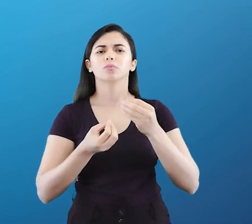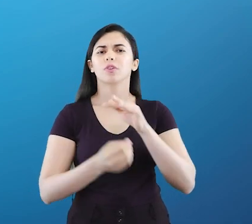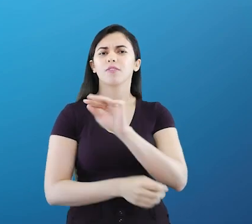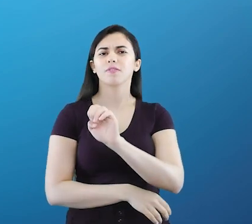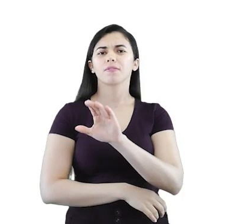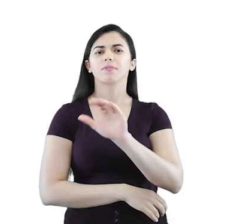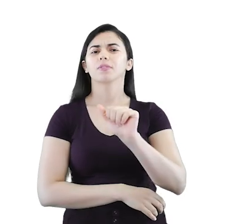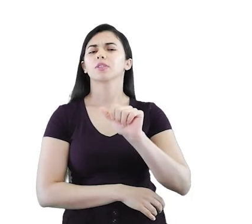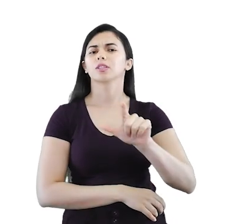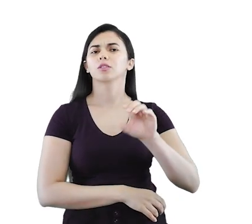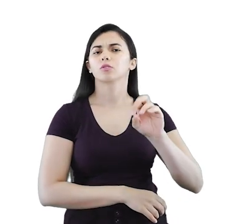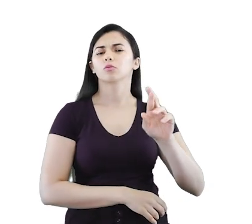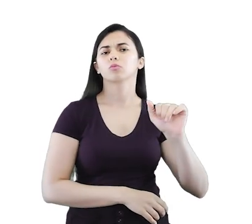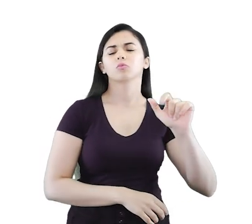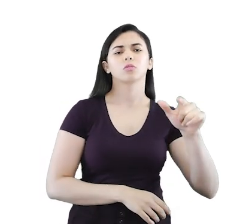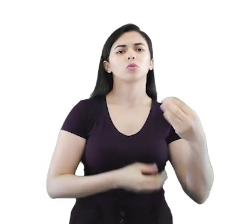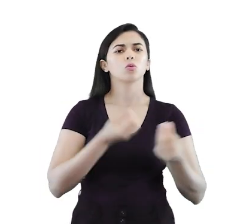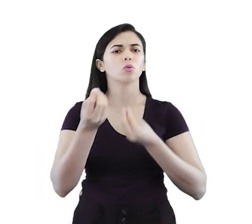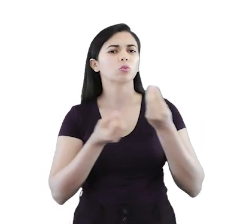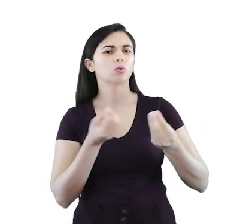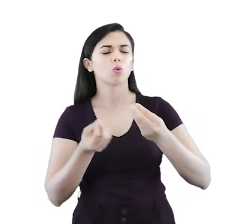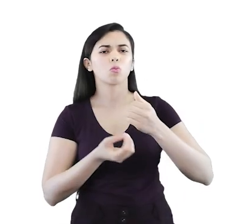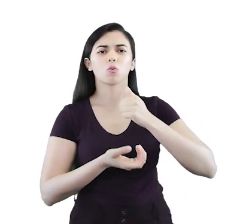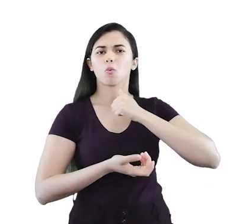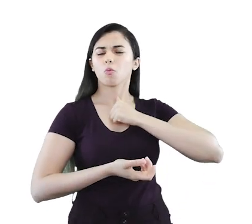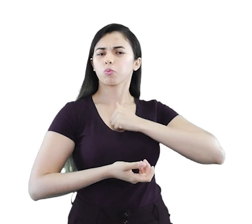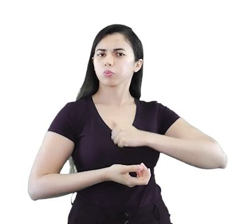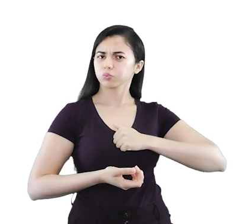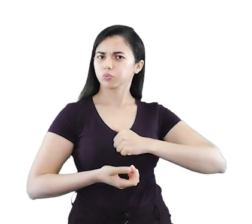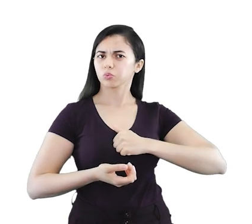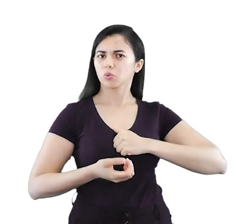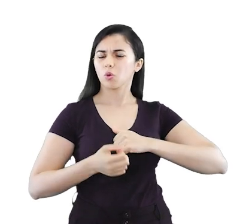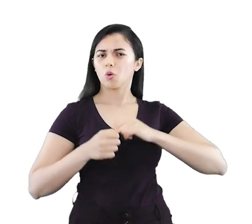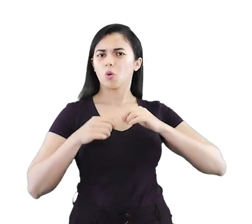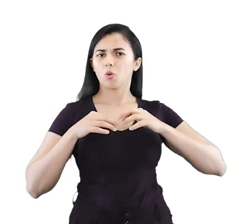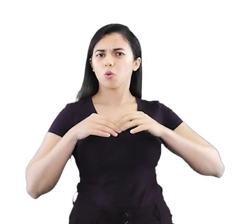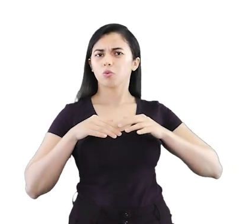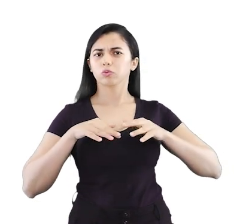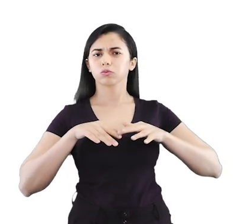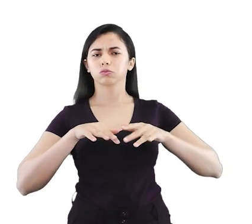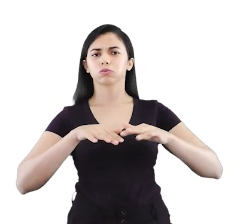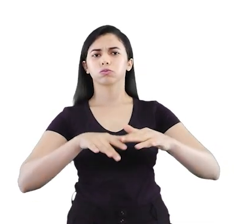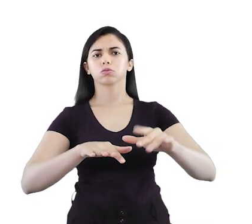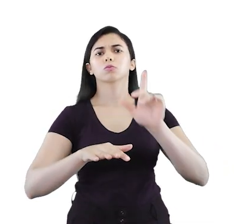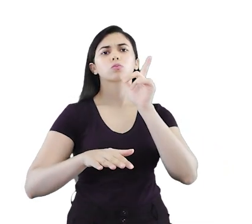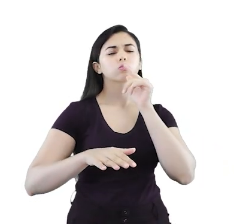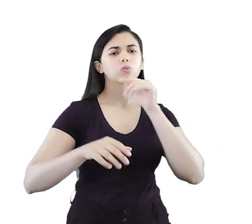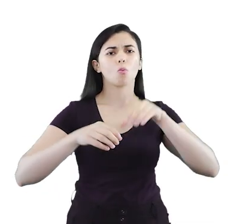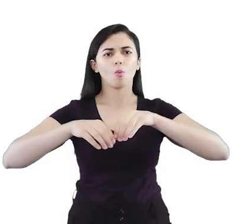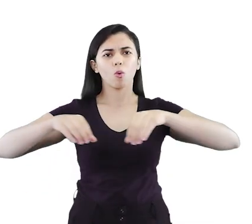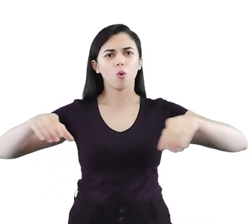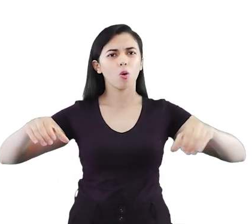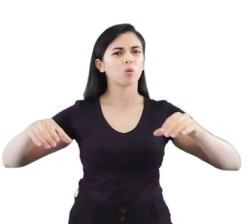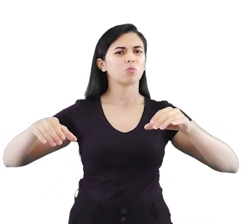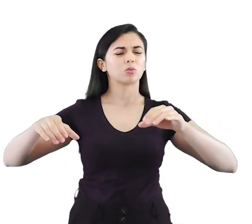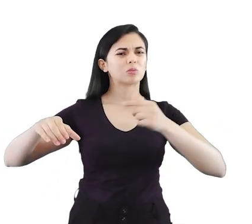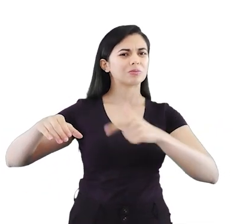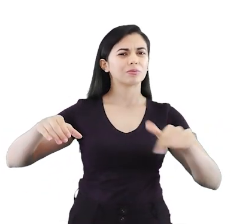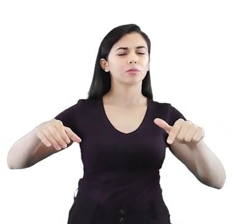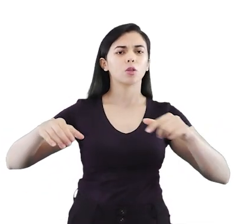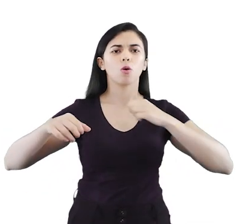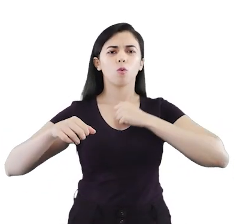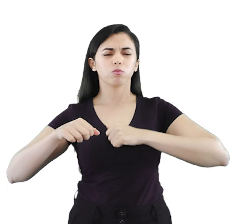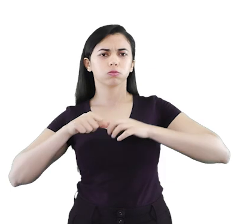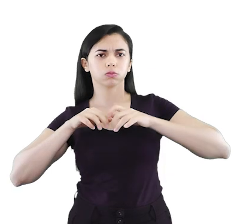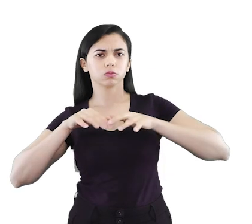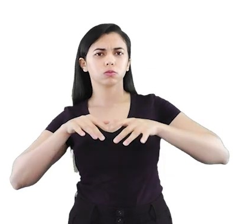assim? Fragmentos de fezes podem chegar a reservatórios de água através do esgoto não tratado, e a